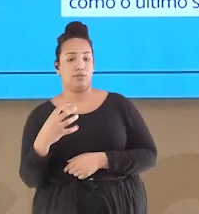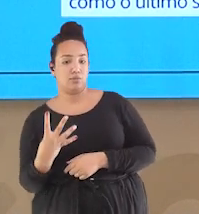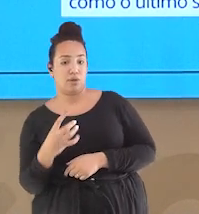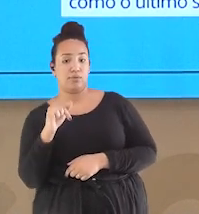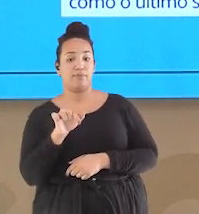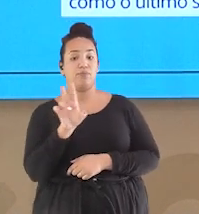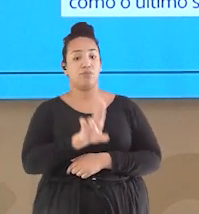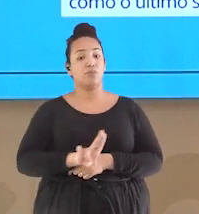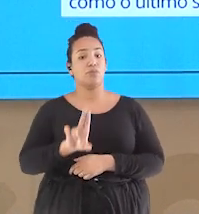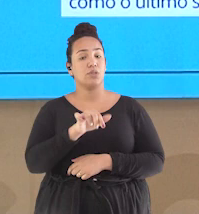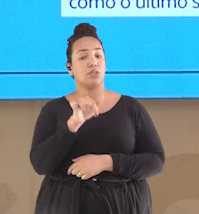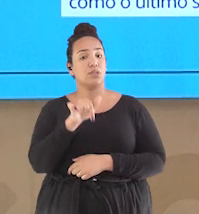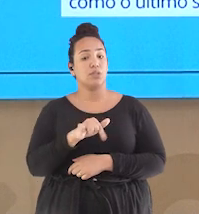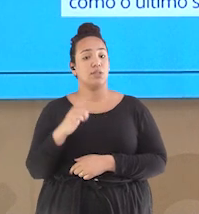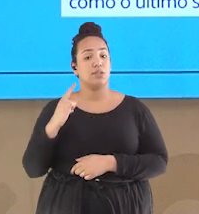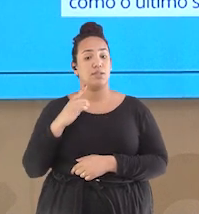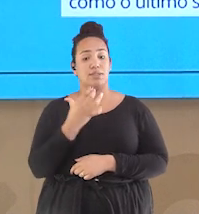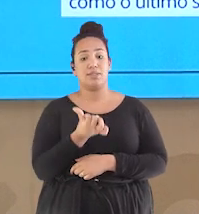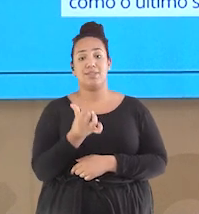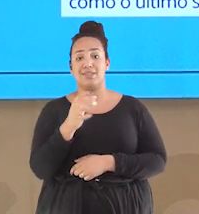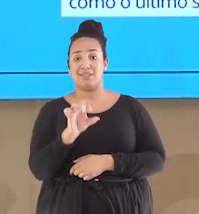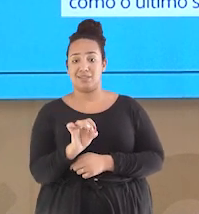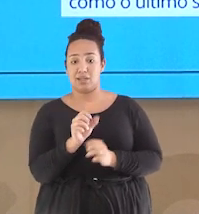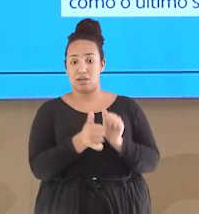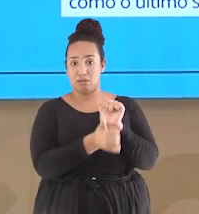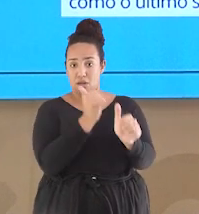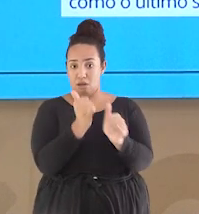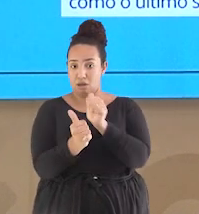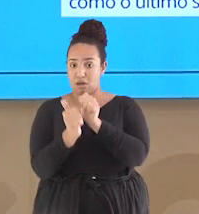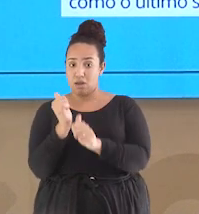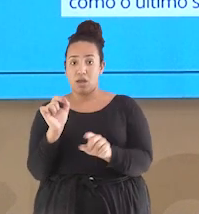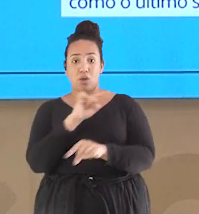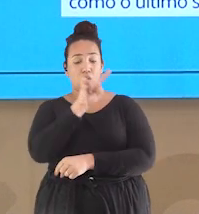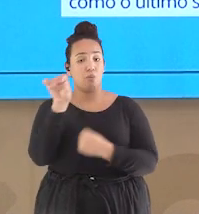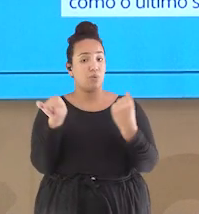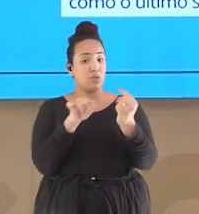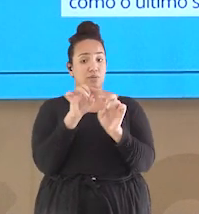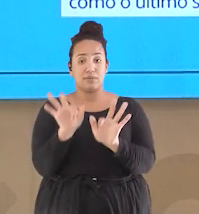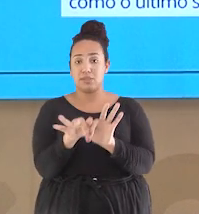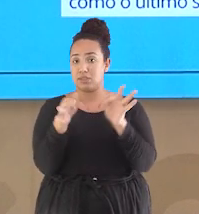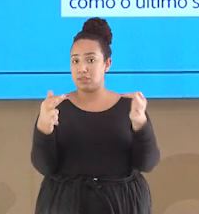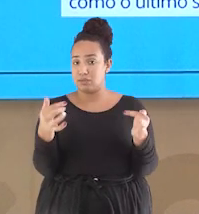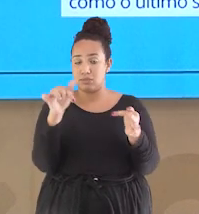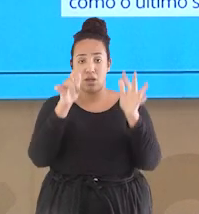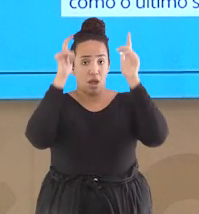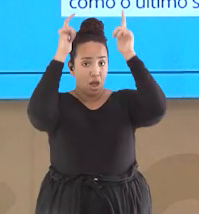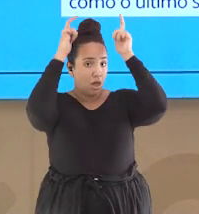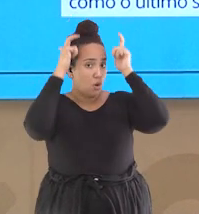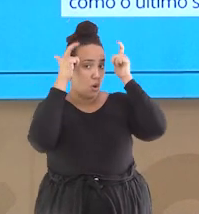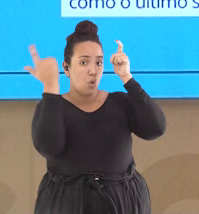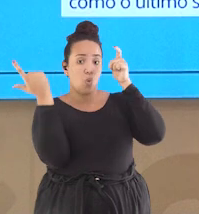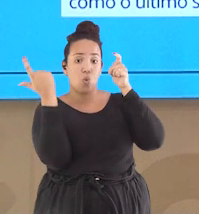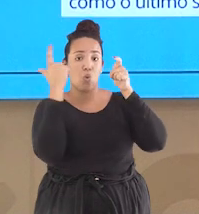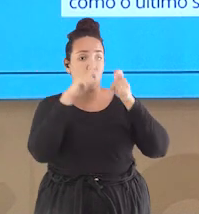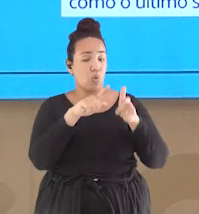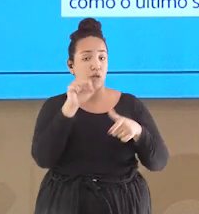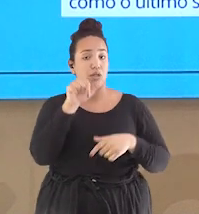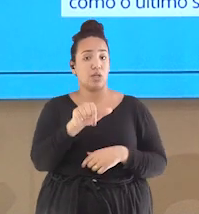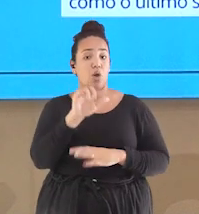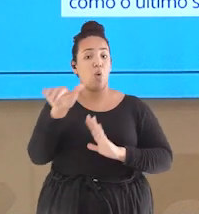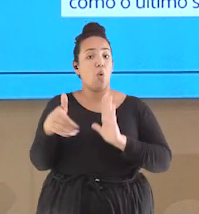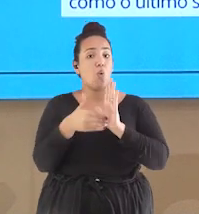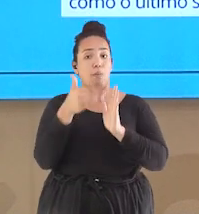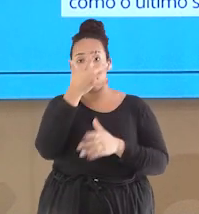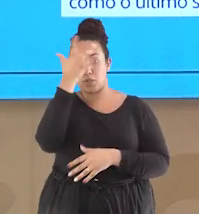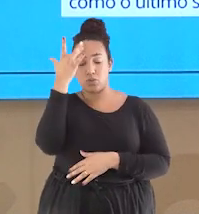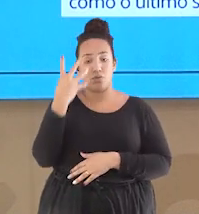60 jogadores e o objetivo é bastante simples: conquistar a almejada coroa na prova derradeira como último